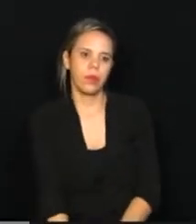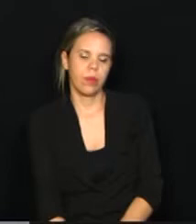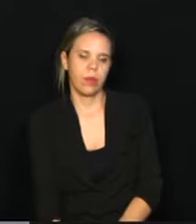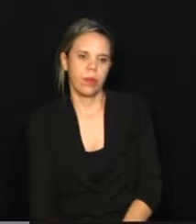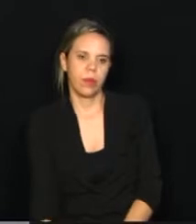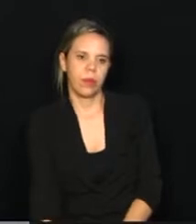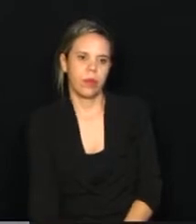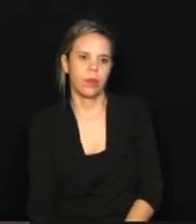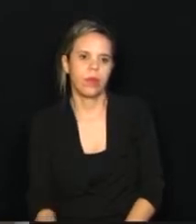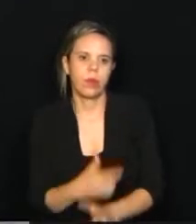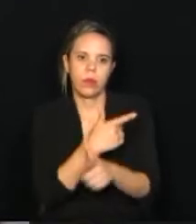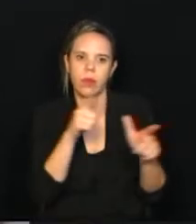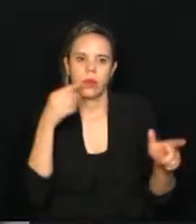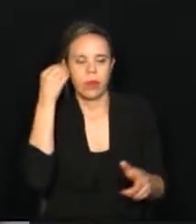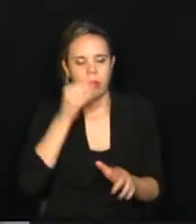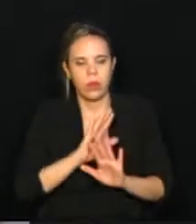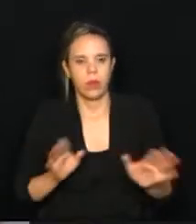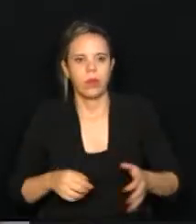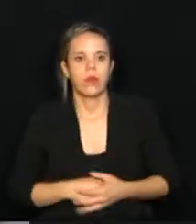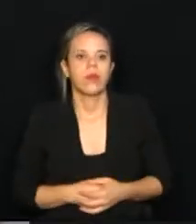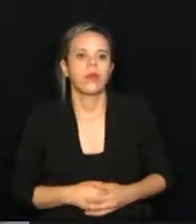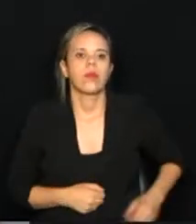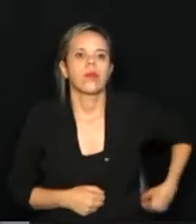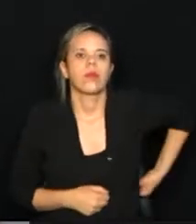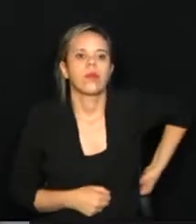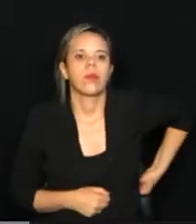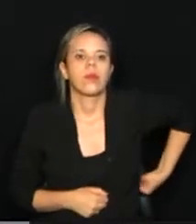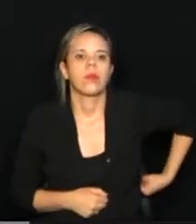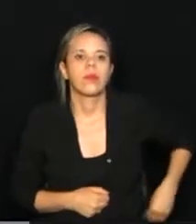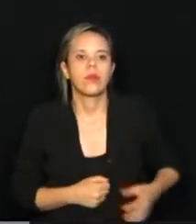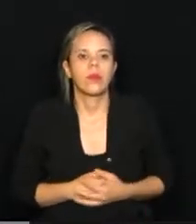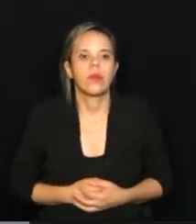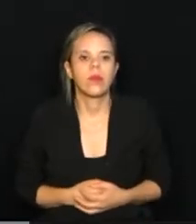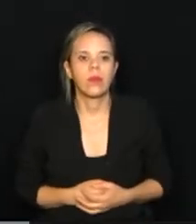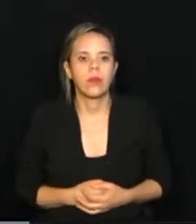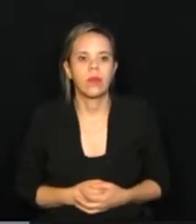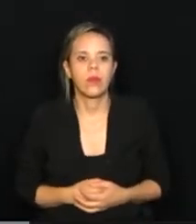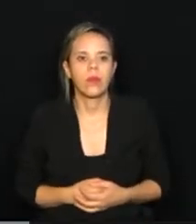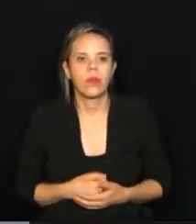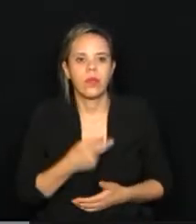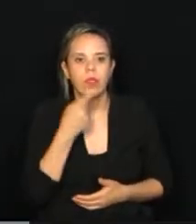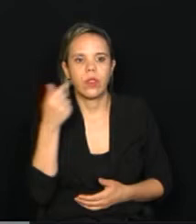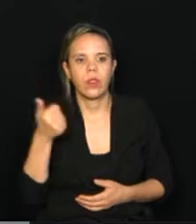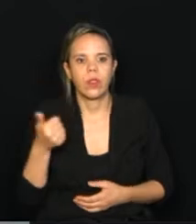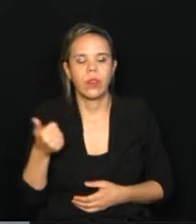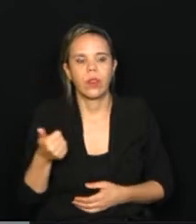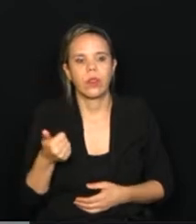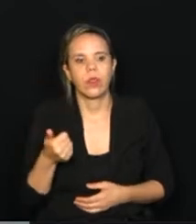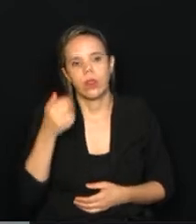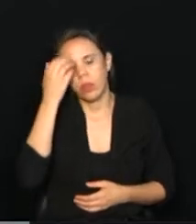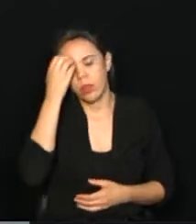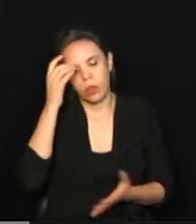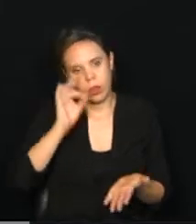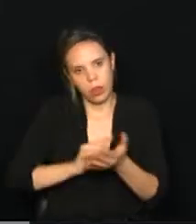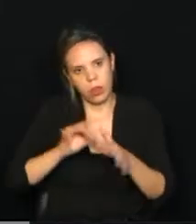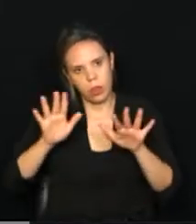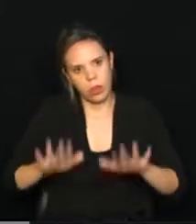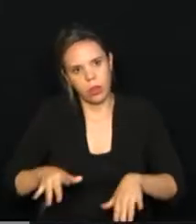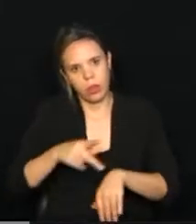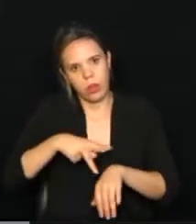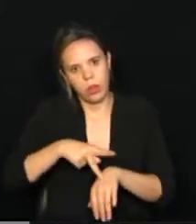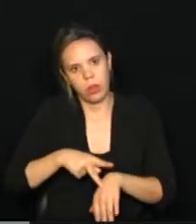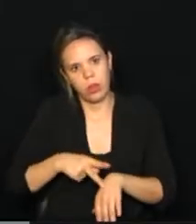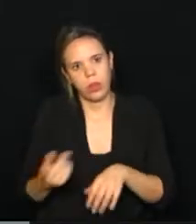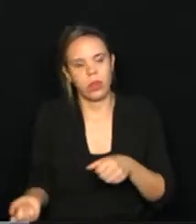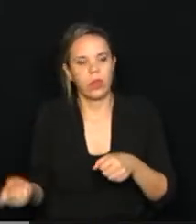Eu não tive nenhuma experiência. Eu falo que primeiro eu queria me consolidar aqui no país, né? Eu voltei